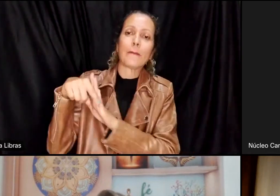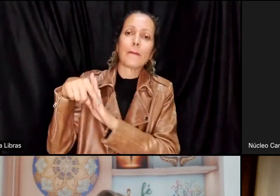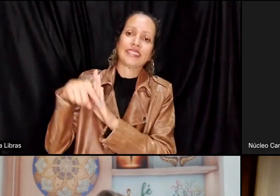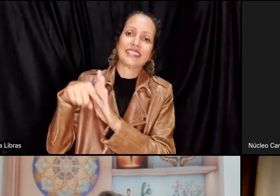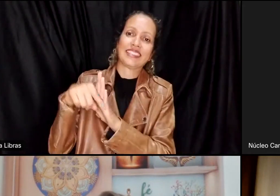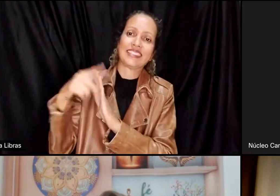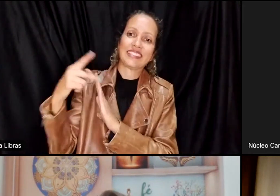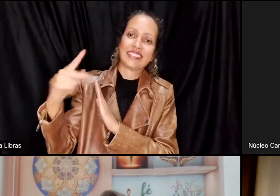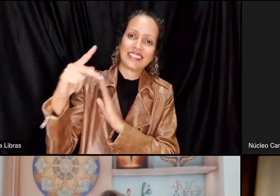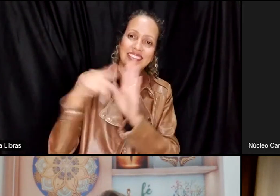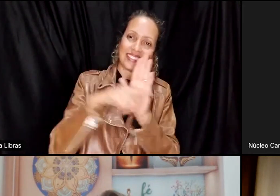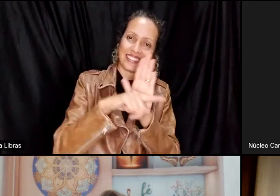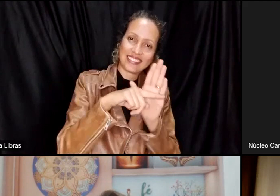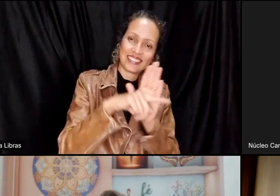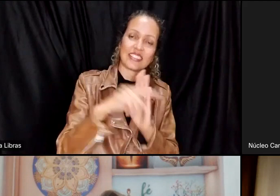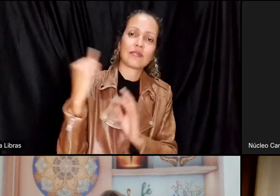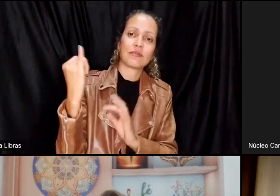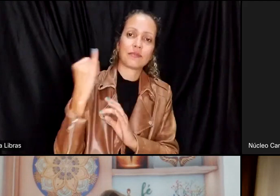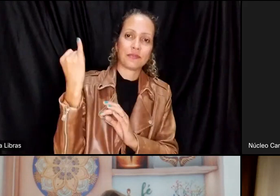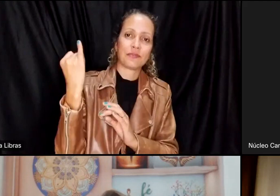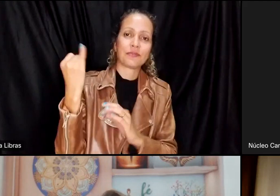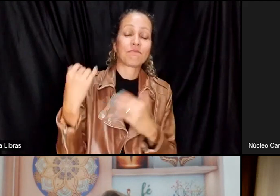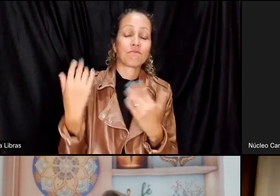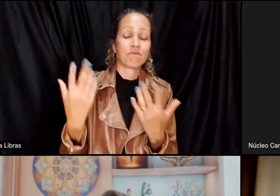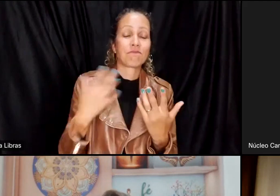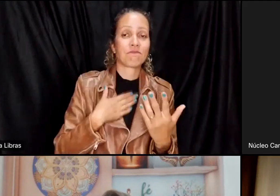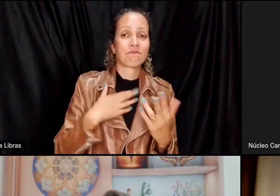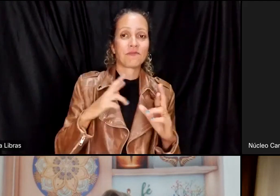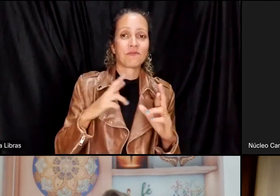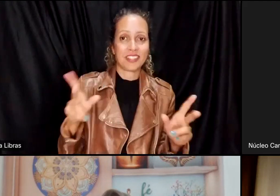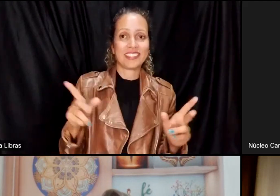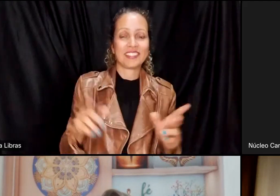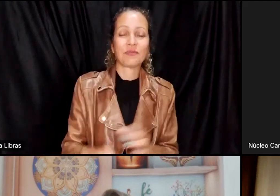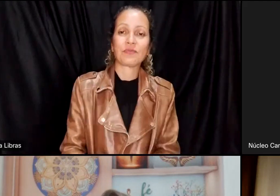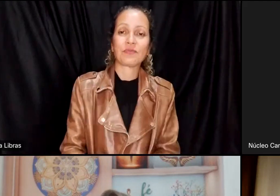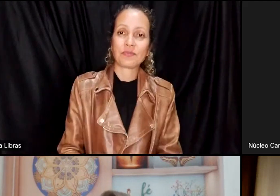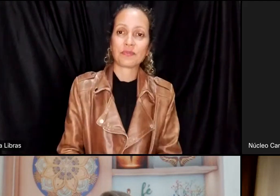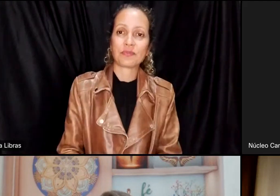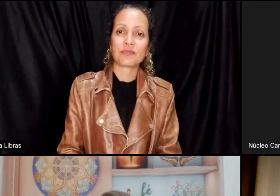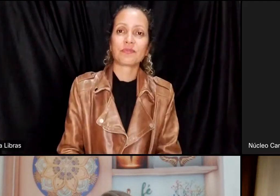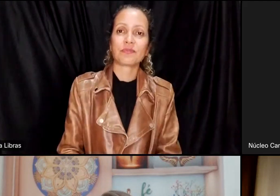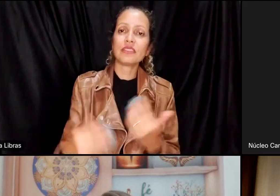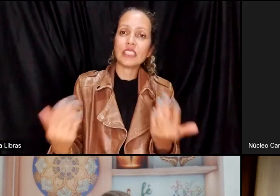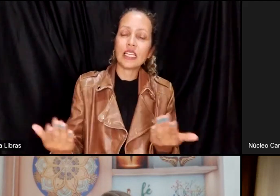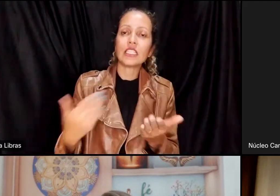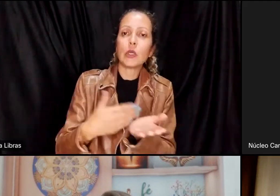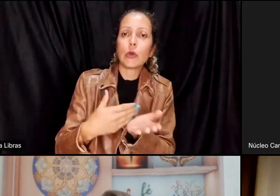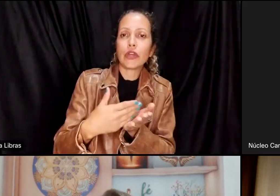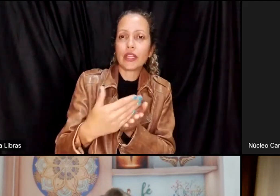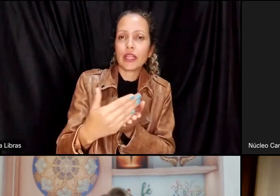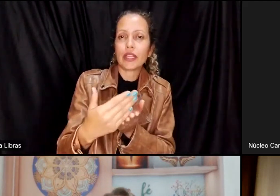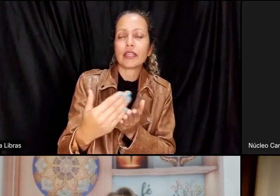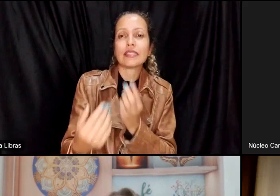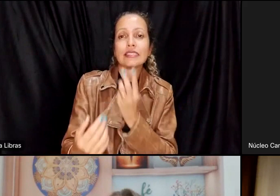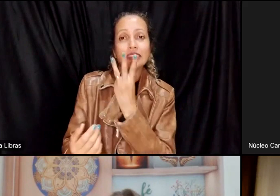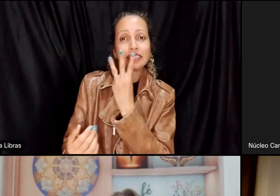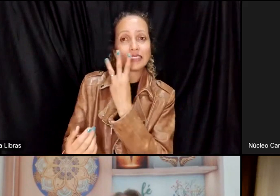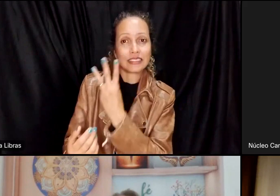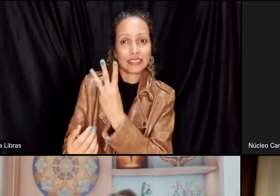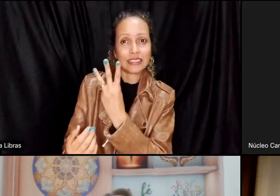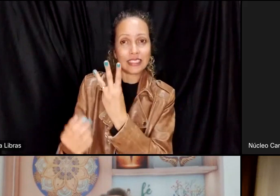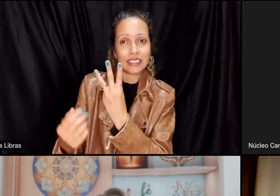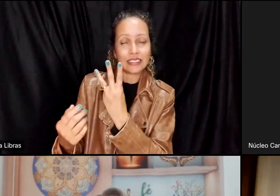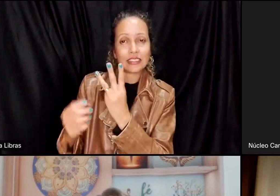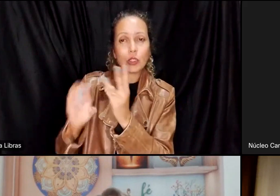E, a partir daí, eu criei três mapas conceituais. O que é